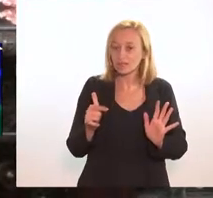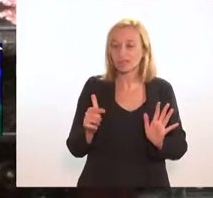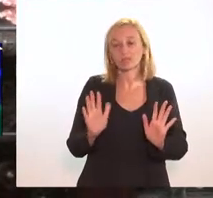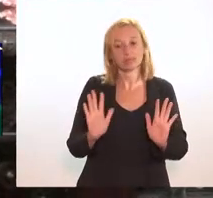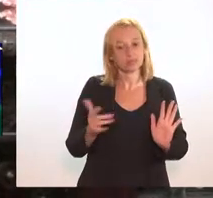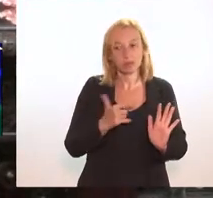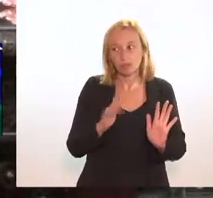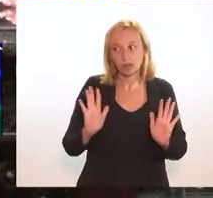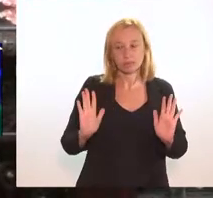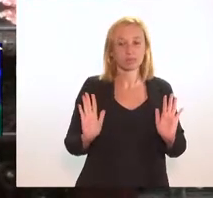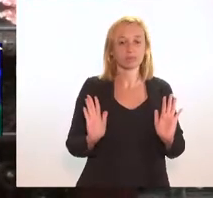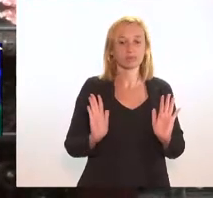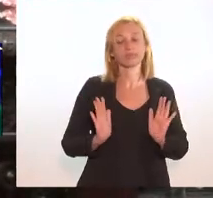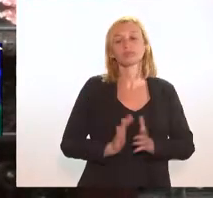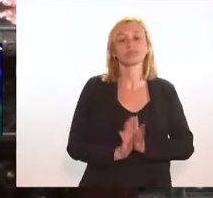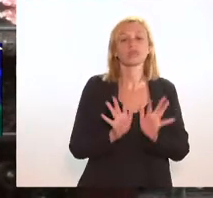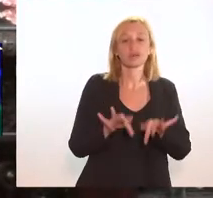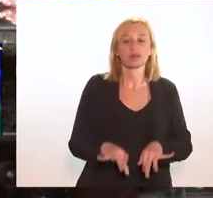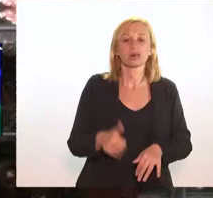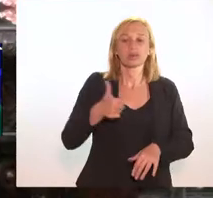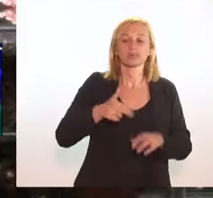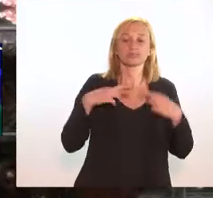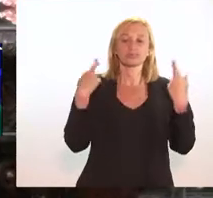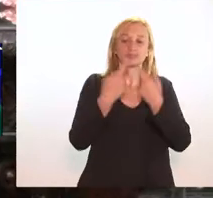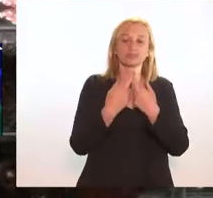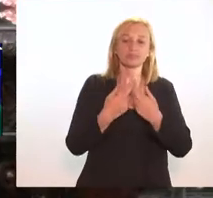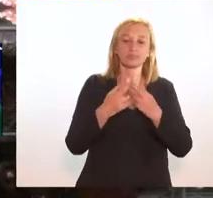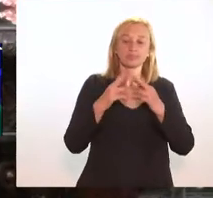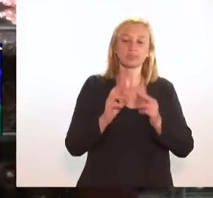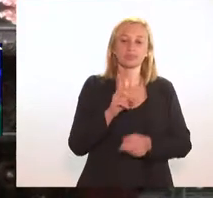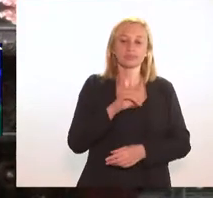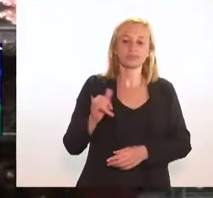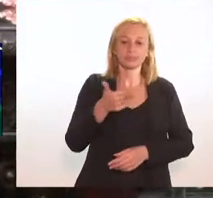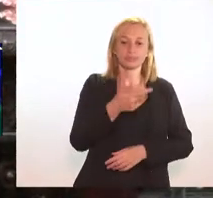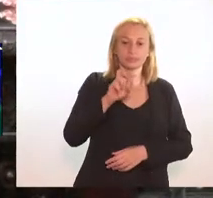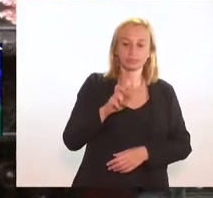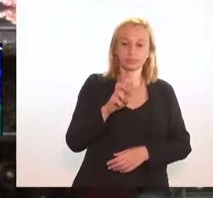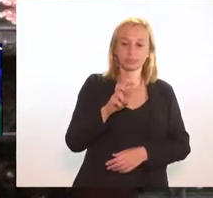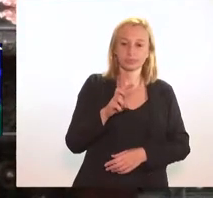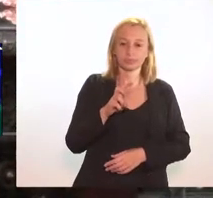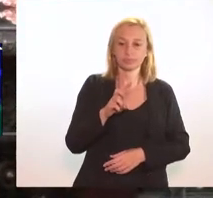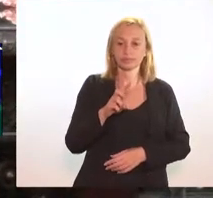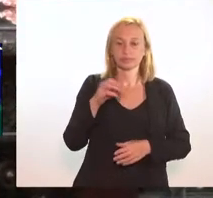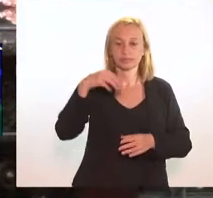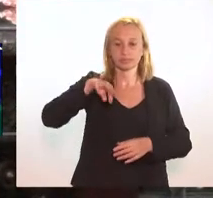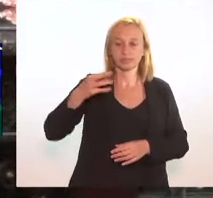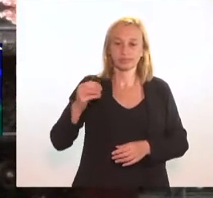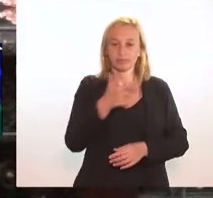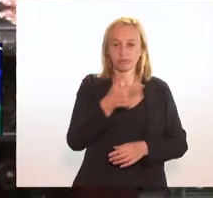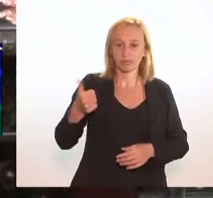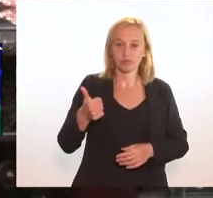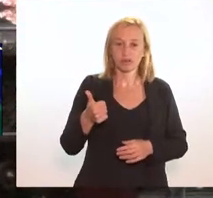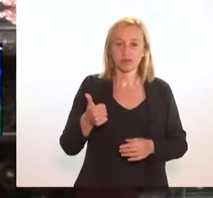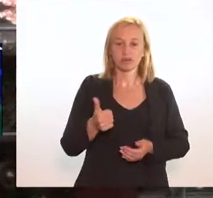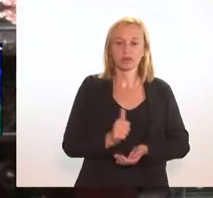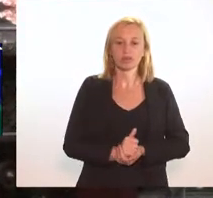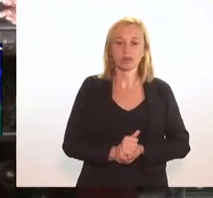favor. Está encerrada a primeira sessão extraordinária do dia 25 de março de 21.